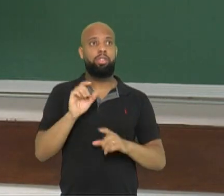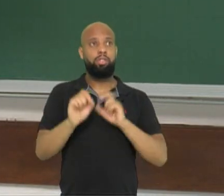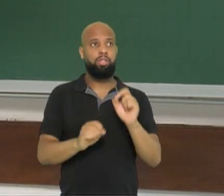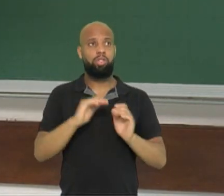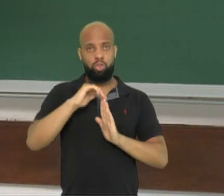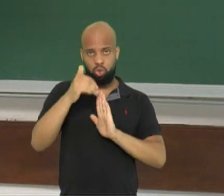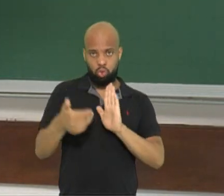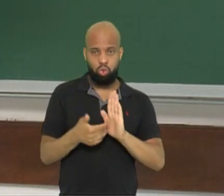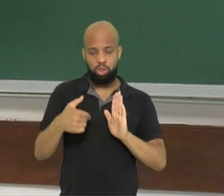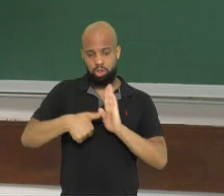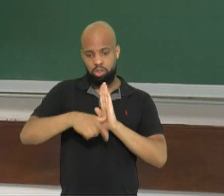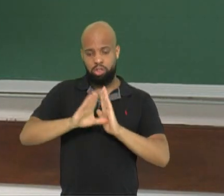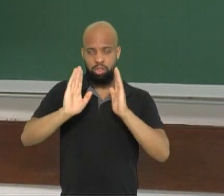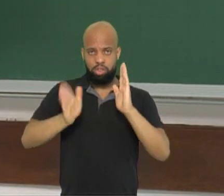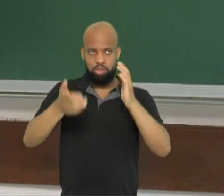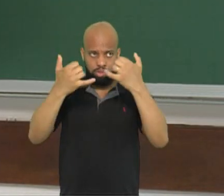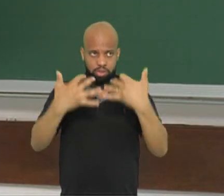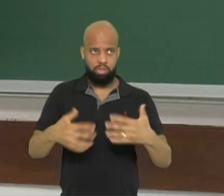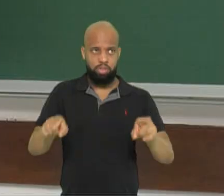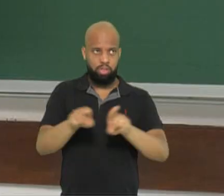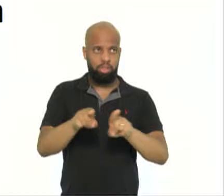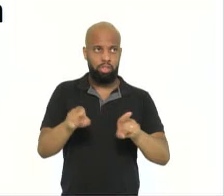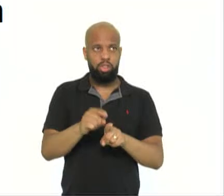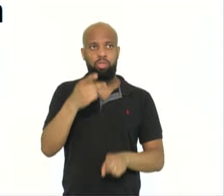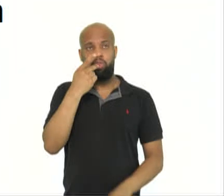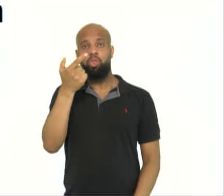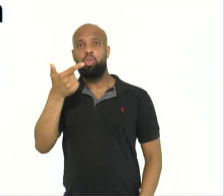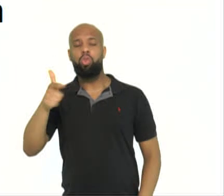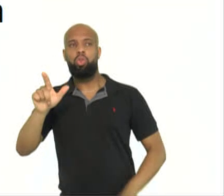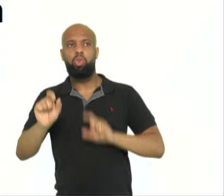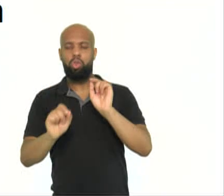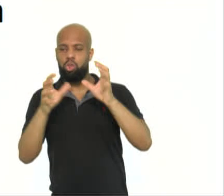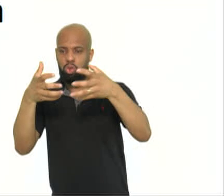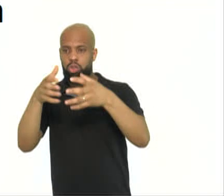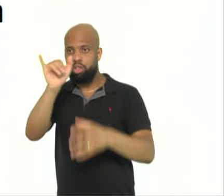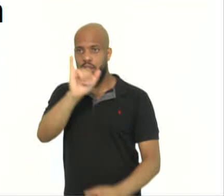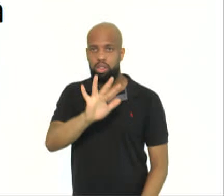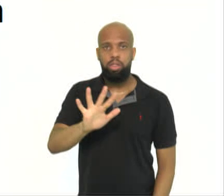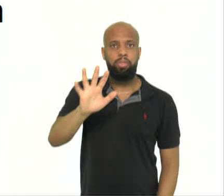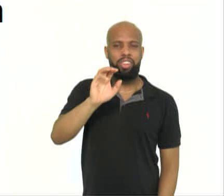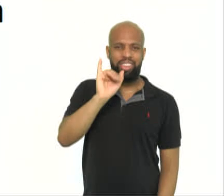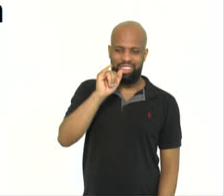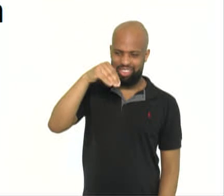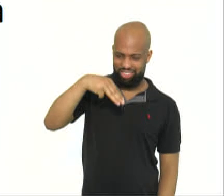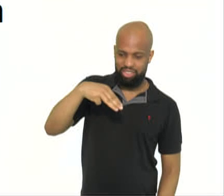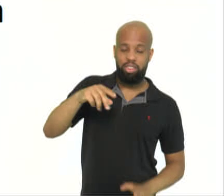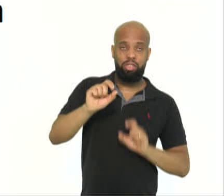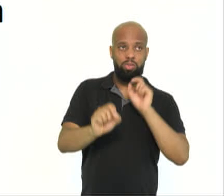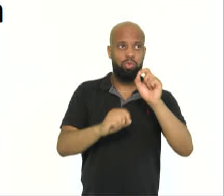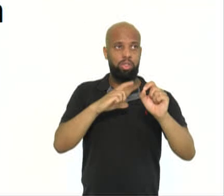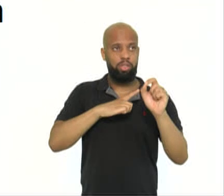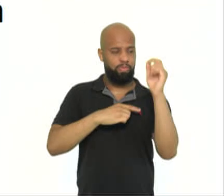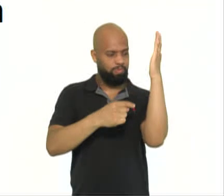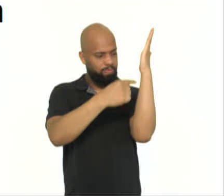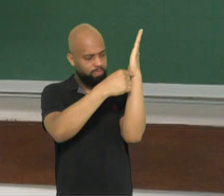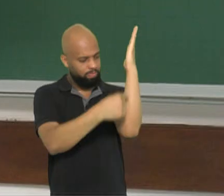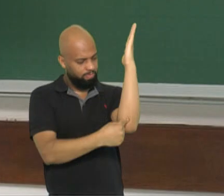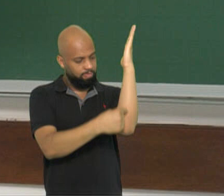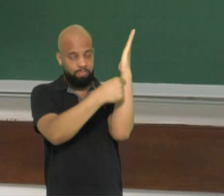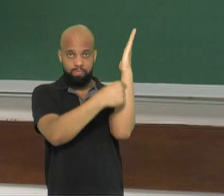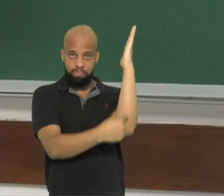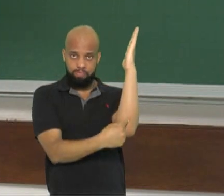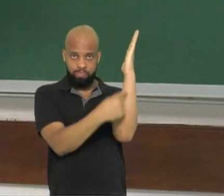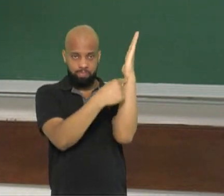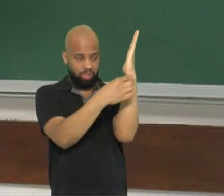Isso tudo que a professora falou, né? Repetindo, o conjunto imagem da função é um intervalo, então aquela altura ali que a